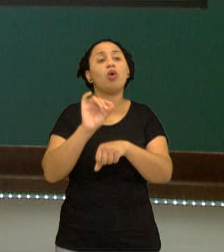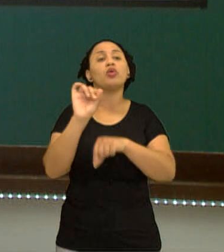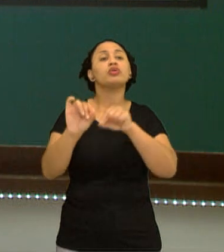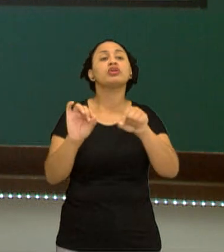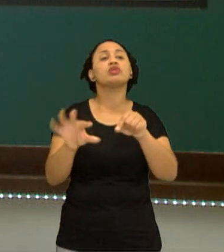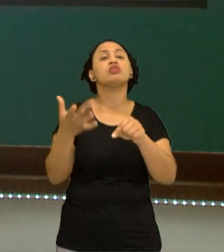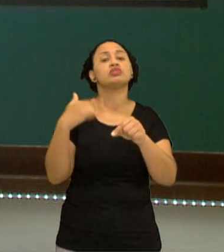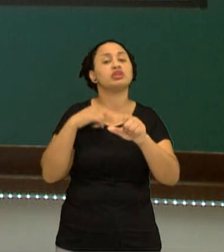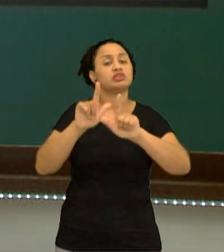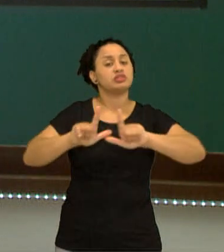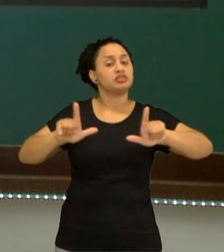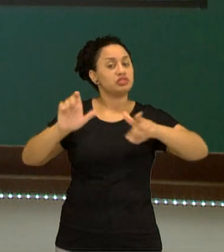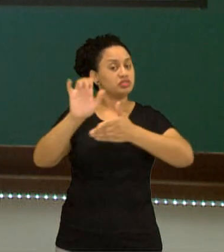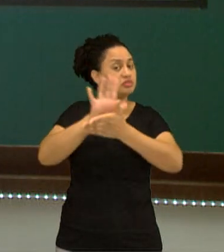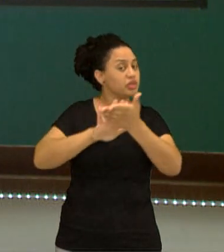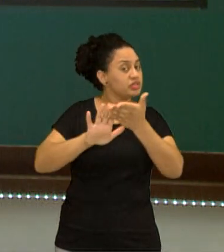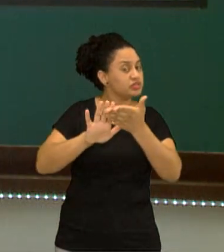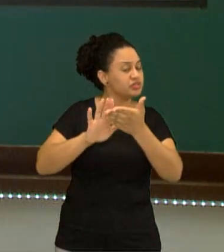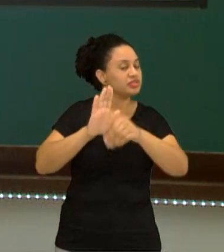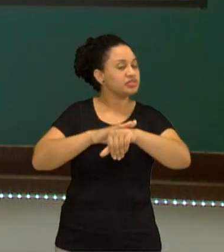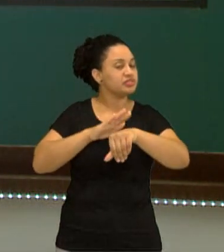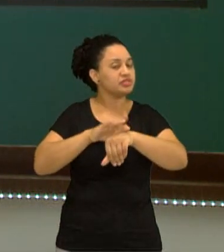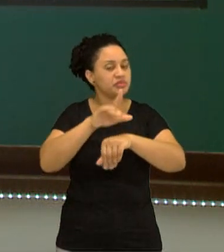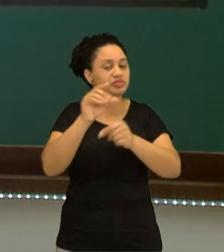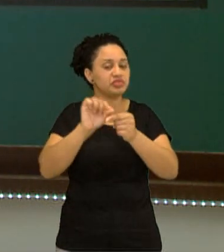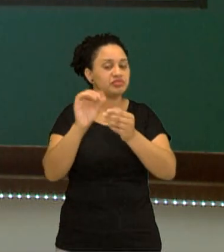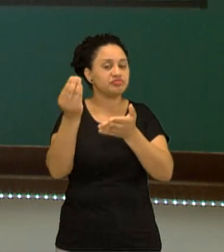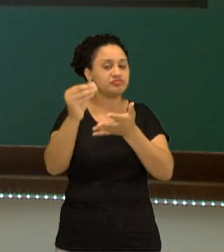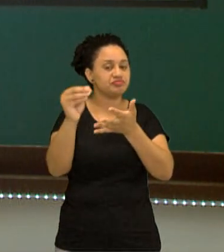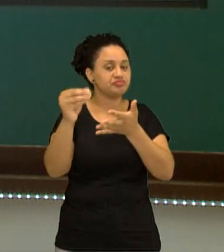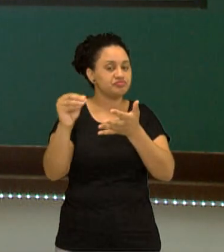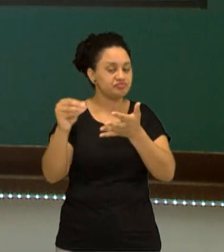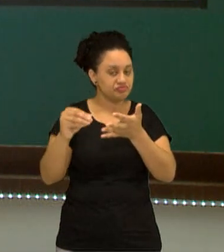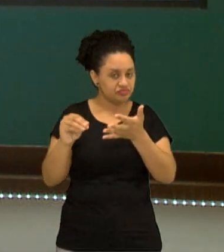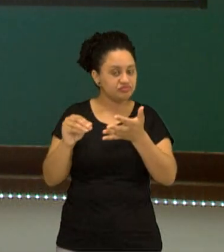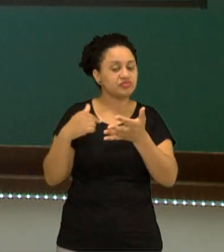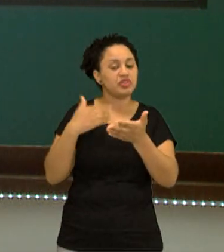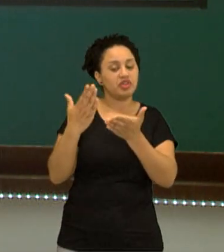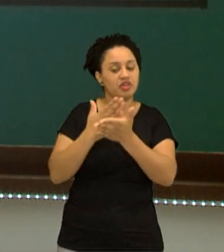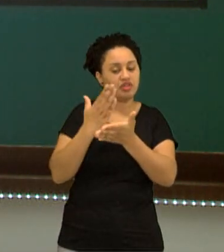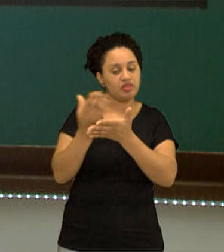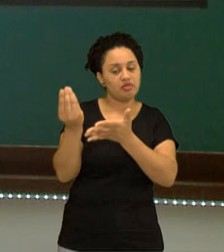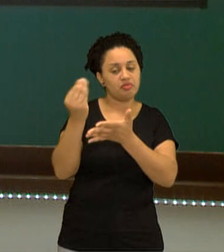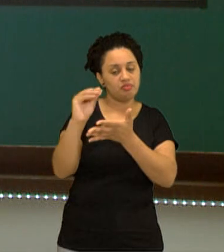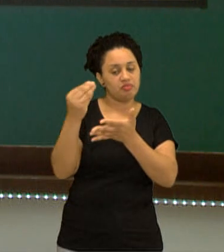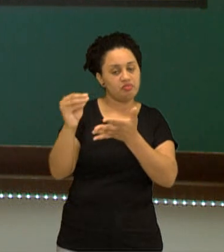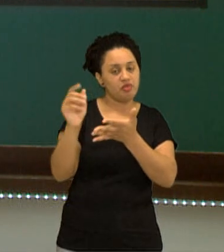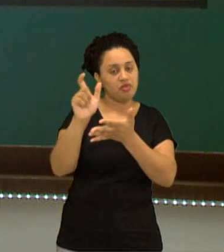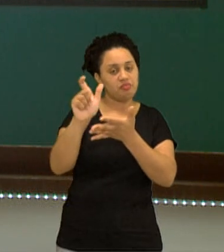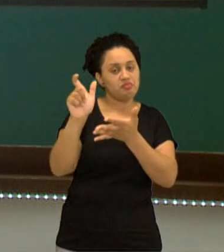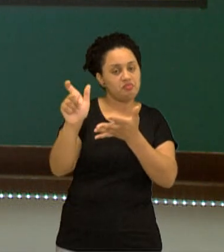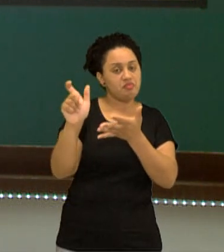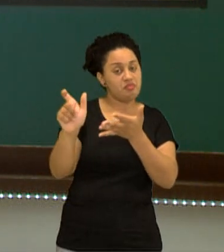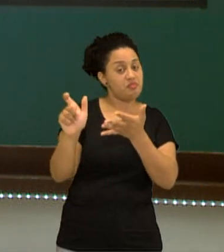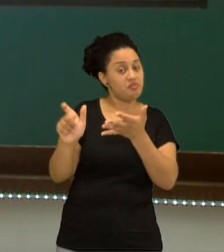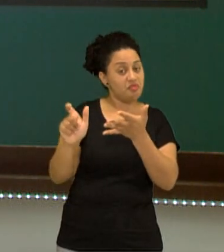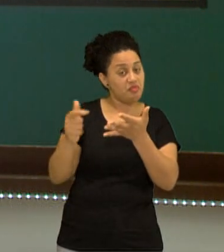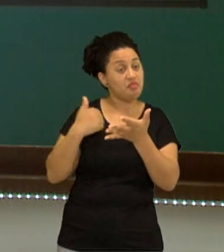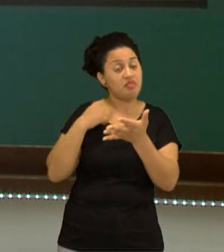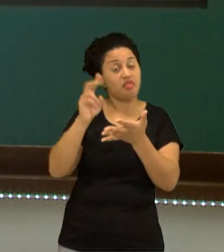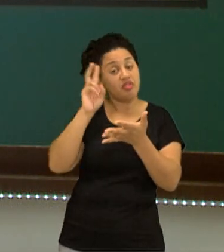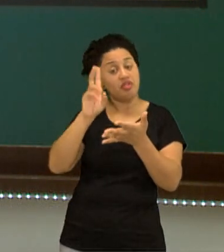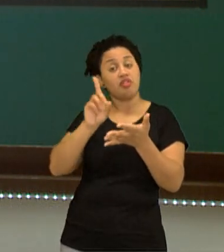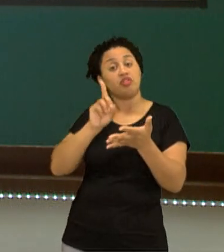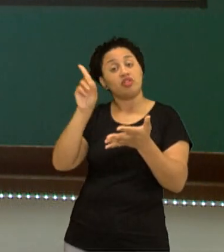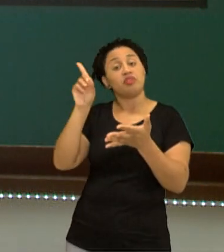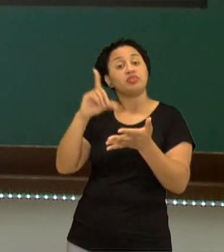que está acontecendo aqui? Então, eu vou dar um tempinho para vocês, peguem o caderno e escrevam palavras que